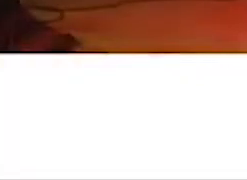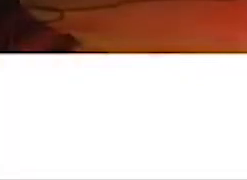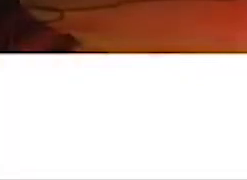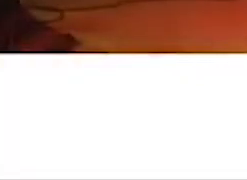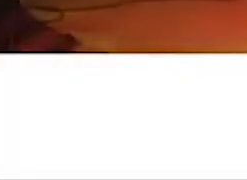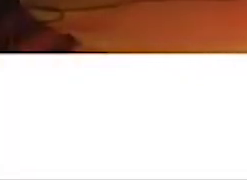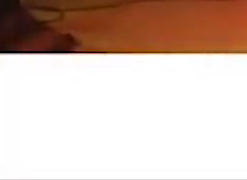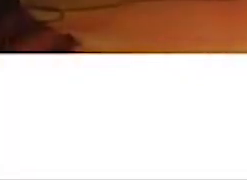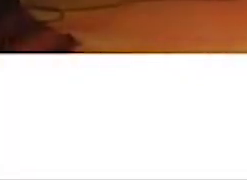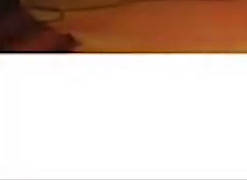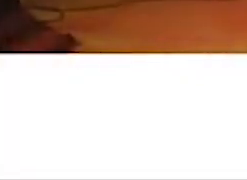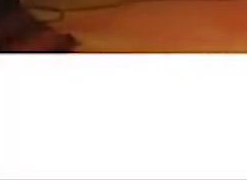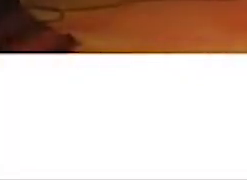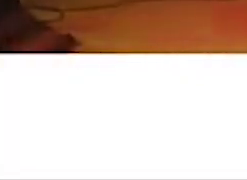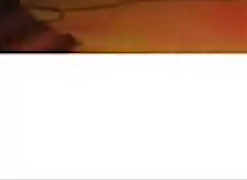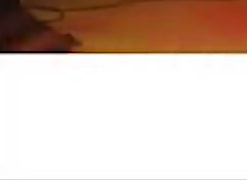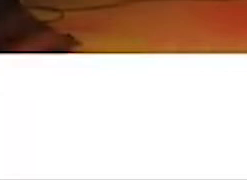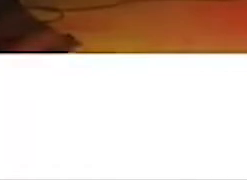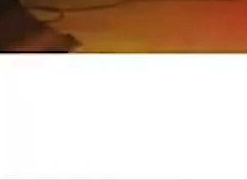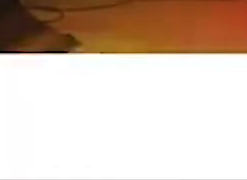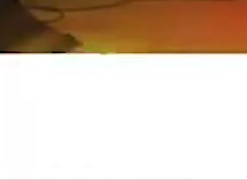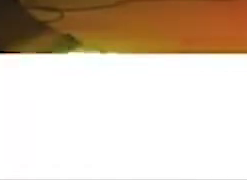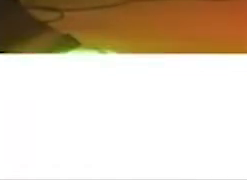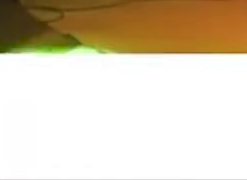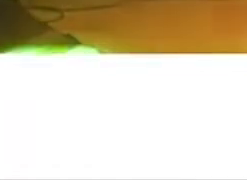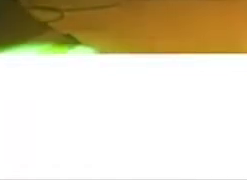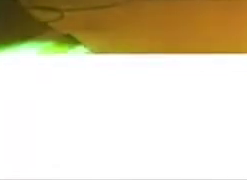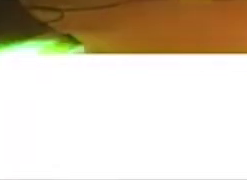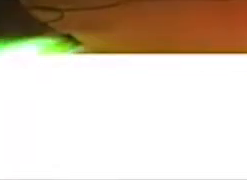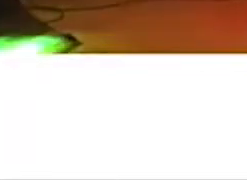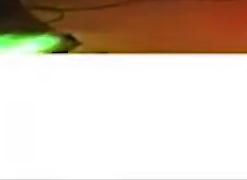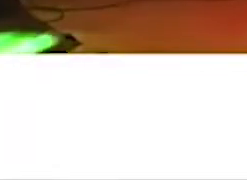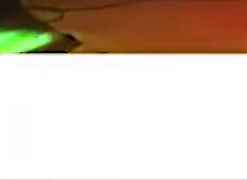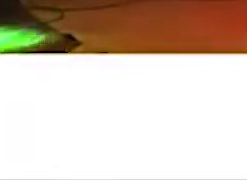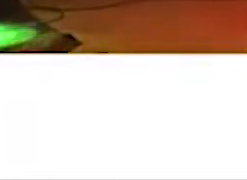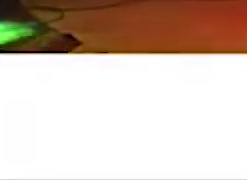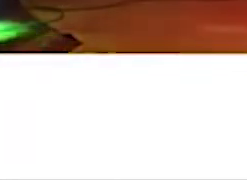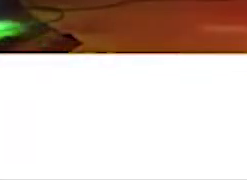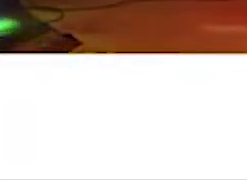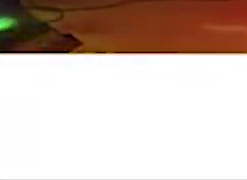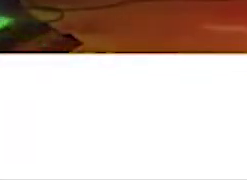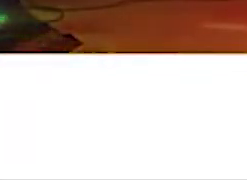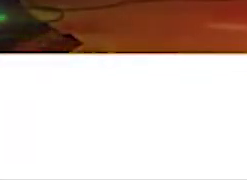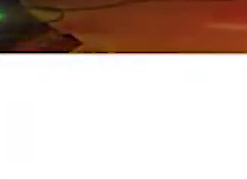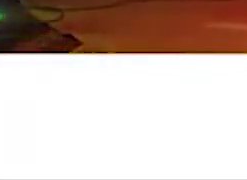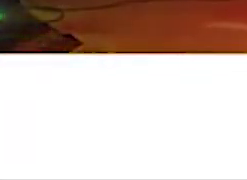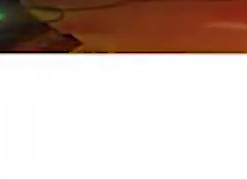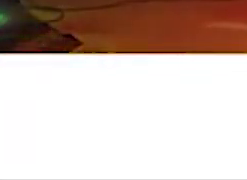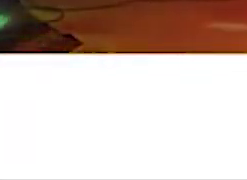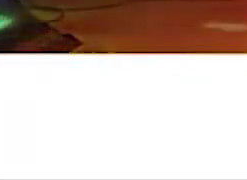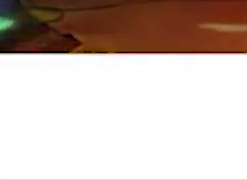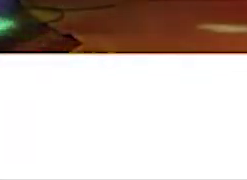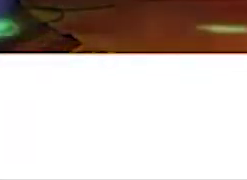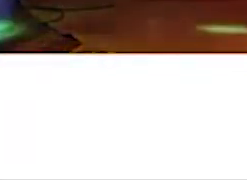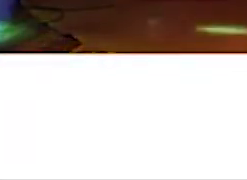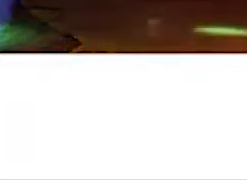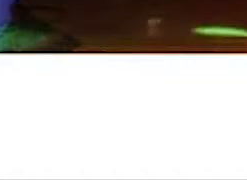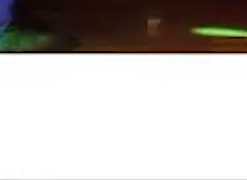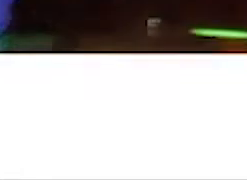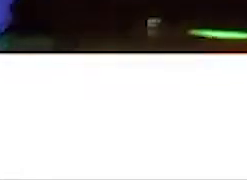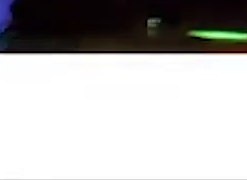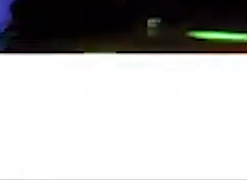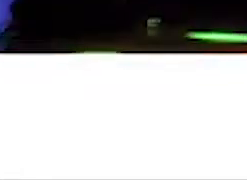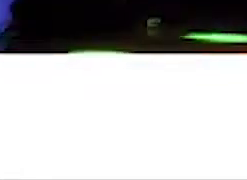Blau Nunes percorrendo todo o estado. Britonello é Blau Nunes, é a alma desse